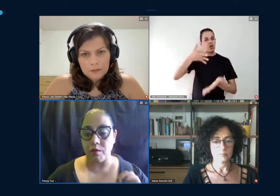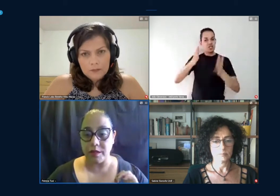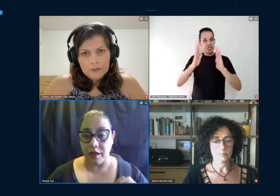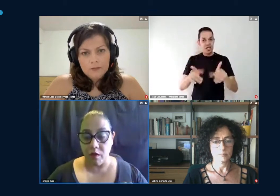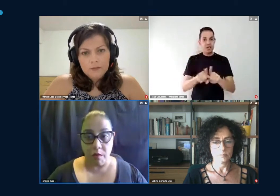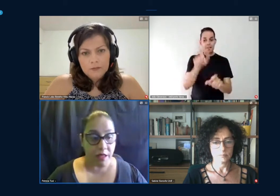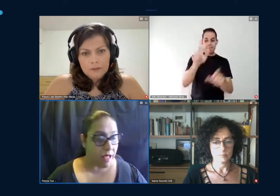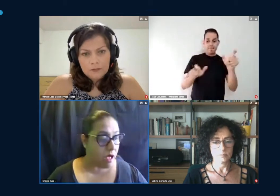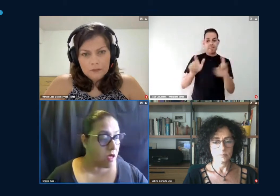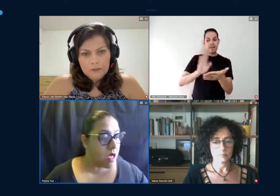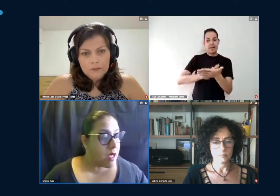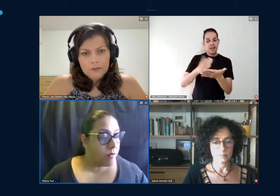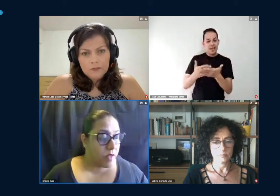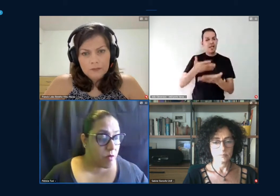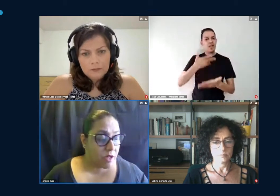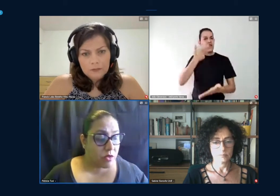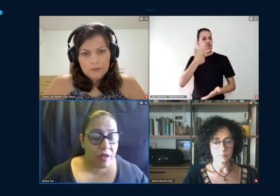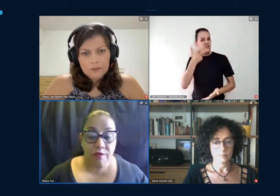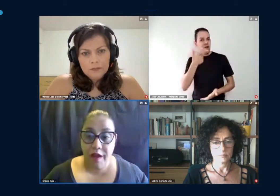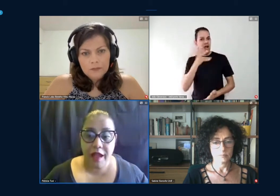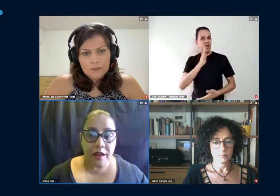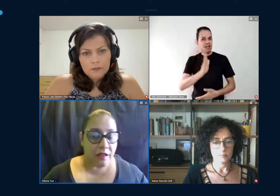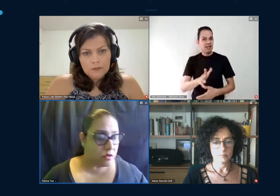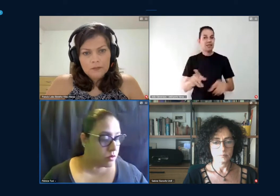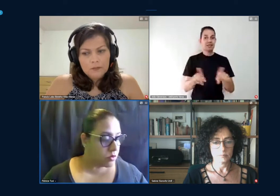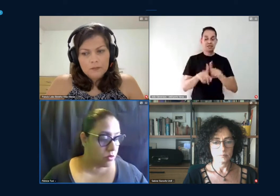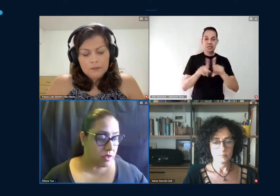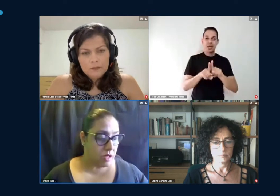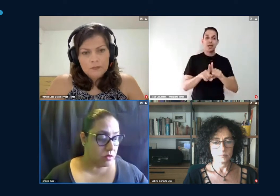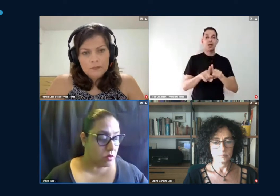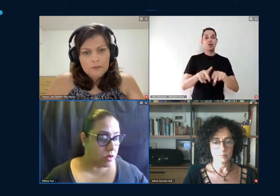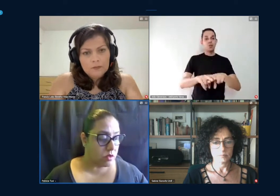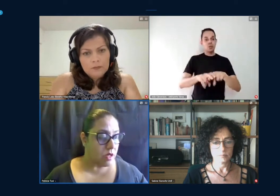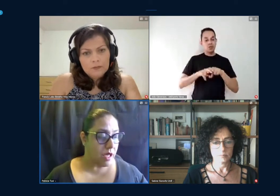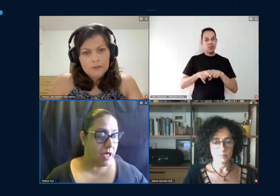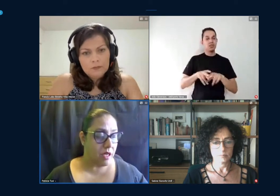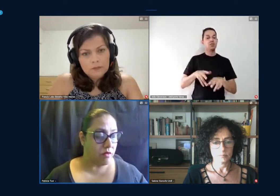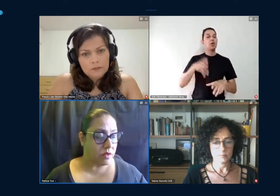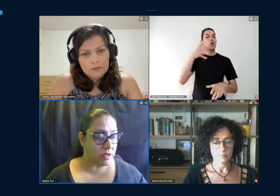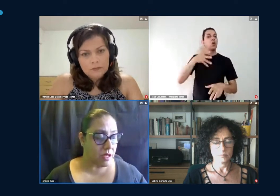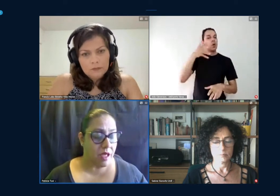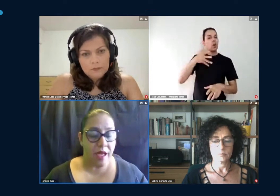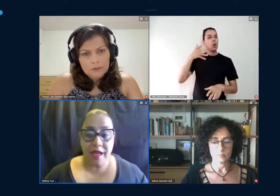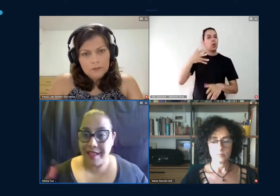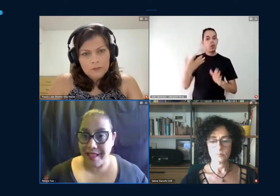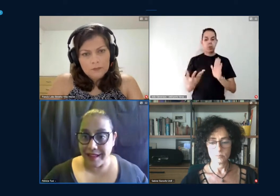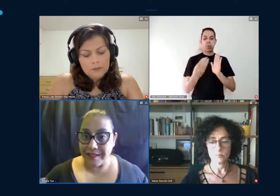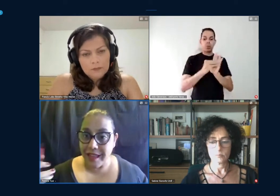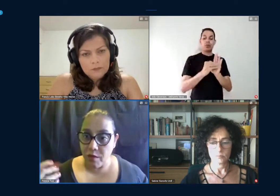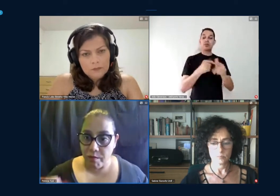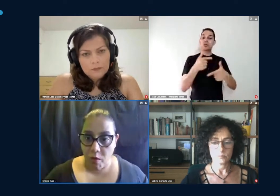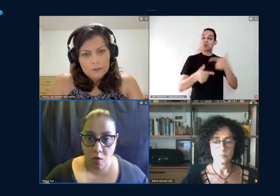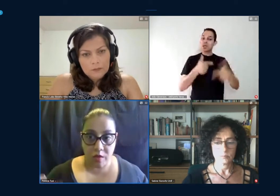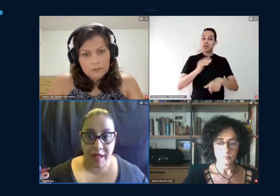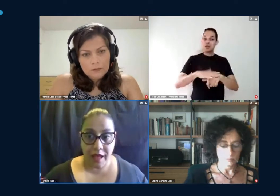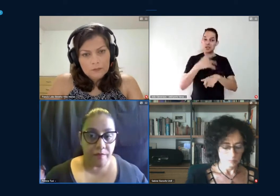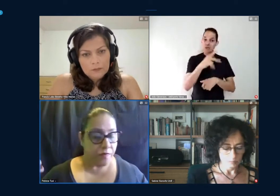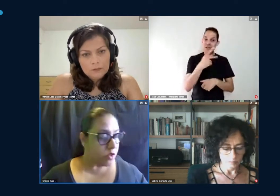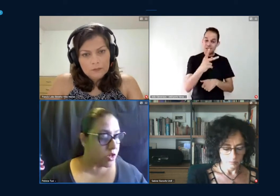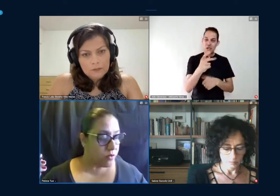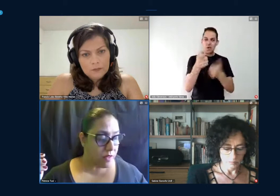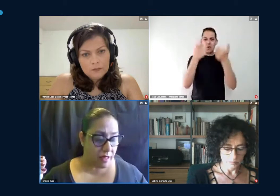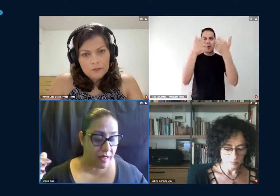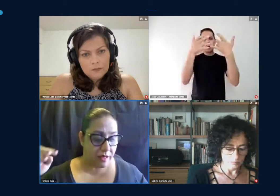intérpretes começaram a comentar, então, eu acho que vale nas suas considerações você trazer um pouco